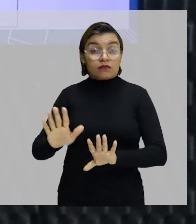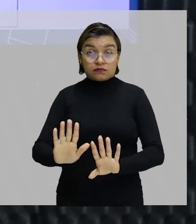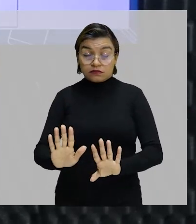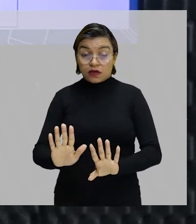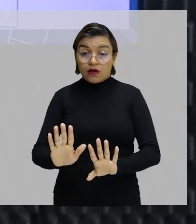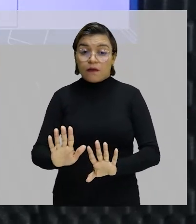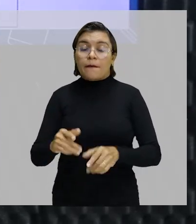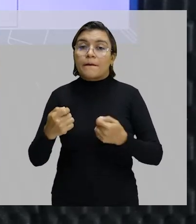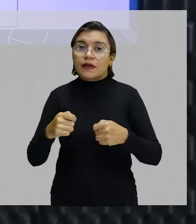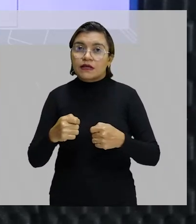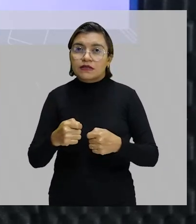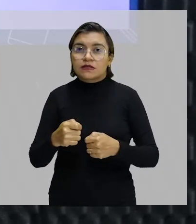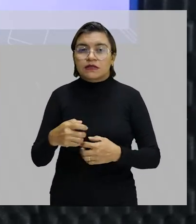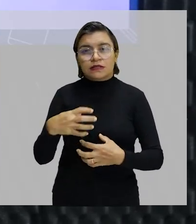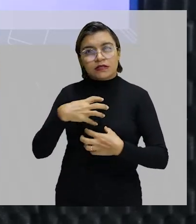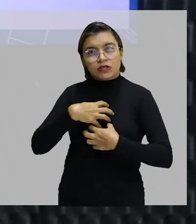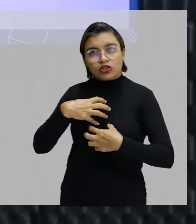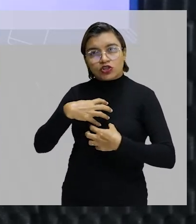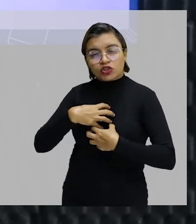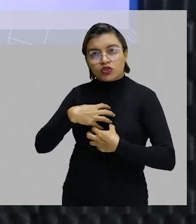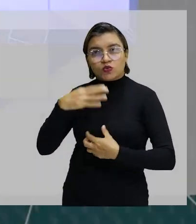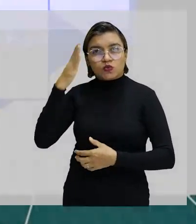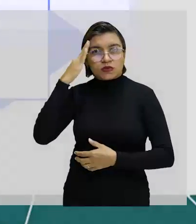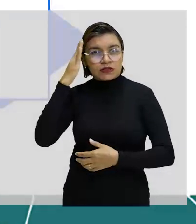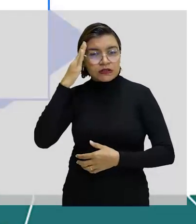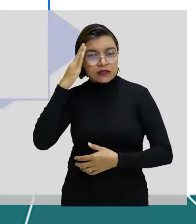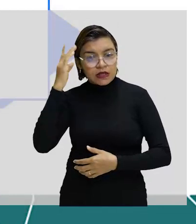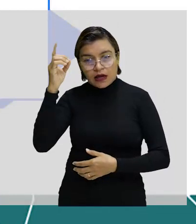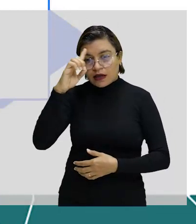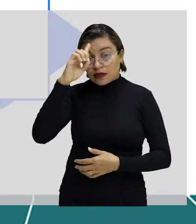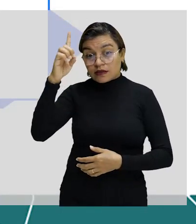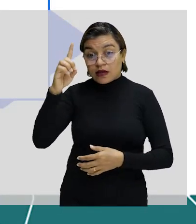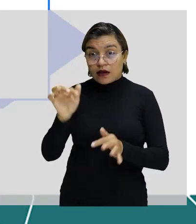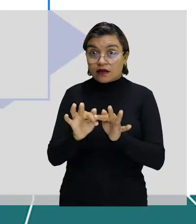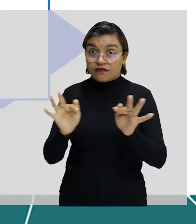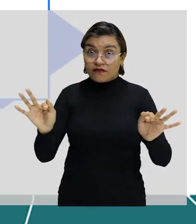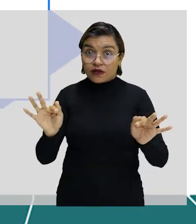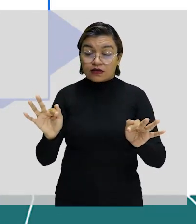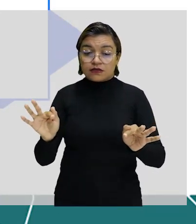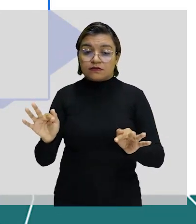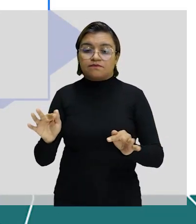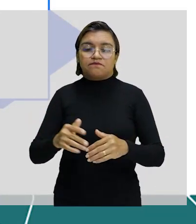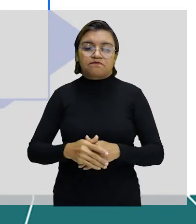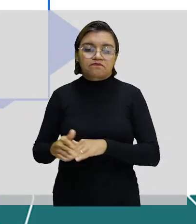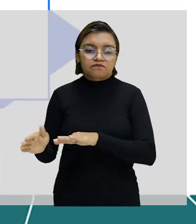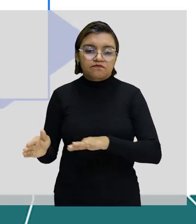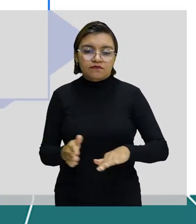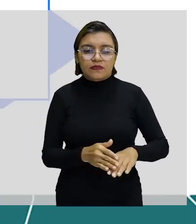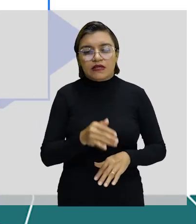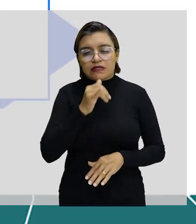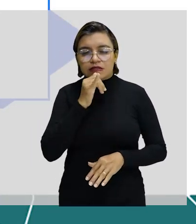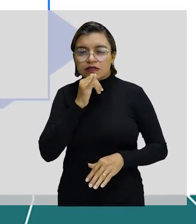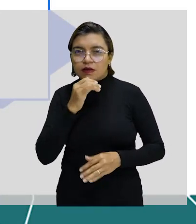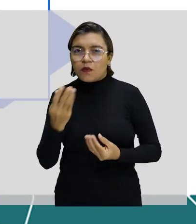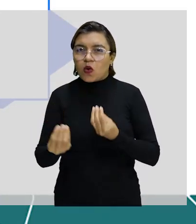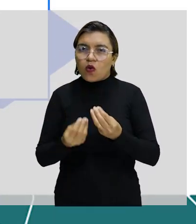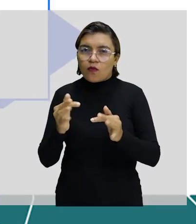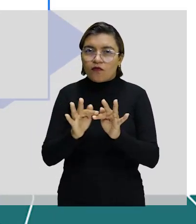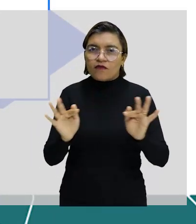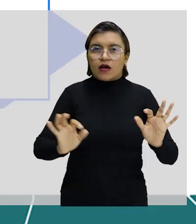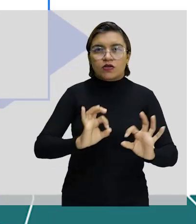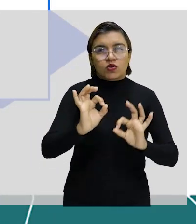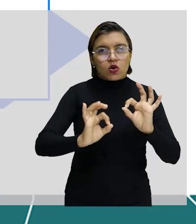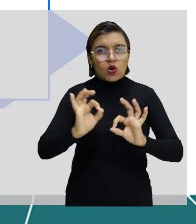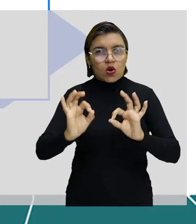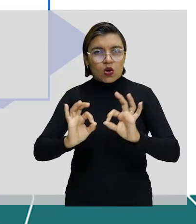transmitida naquela comunicação. Tá? Falando agora da estrutura das sentenças, de como nós vamos organizar as frases, nós temos que ter em mente